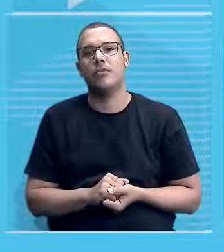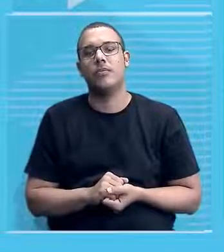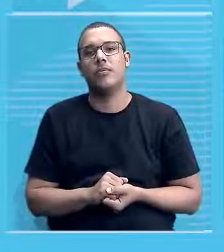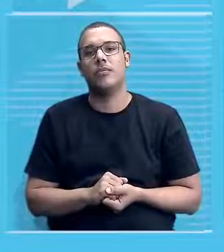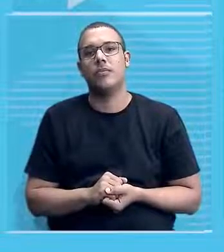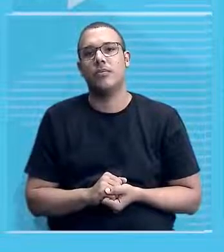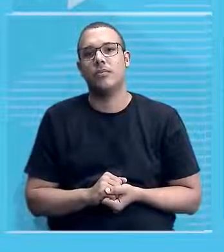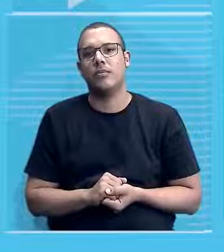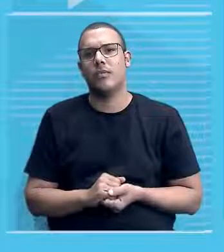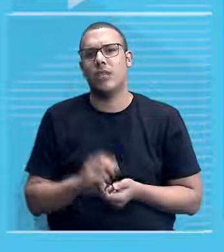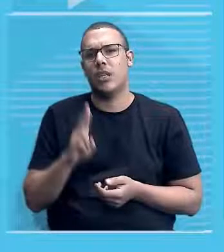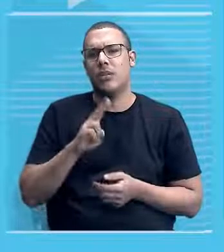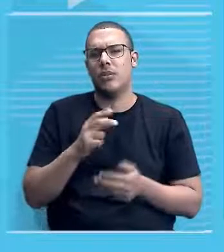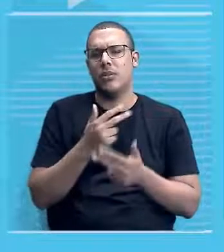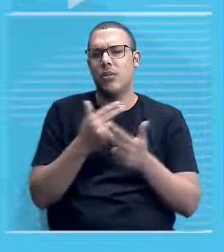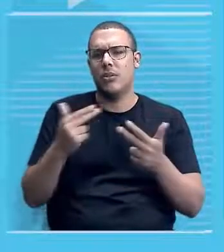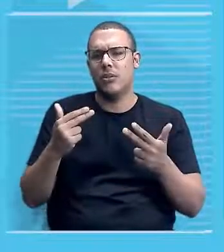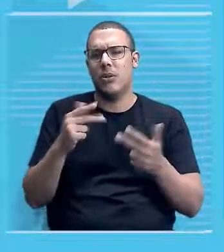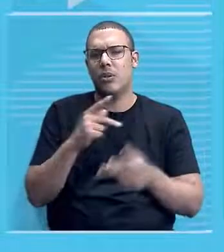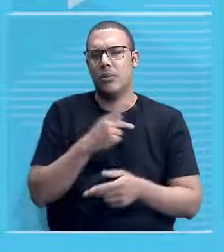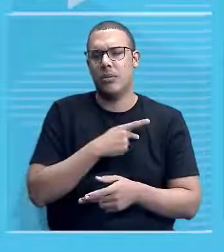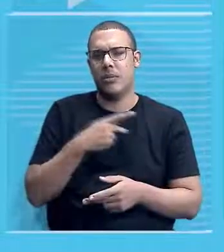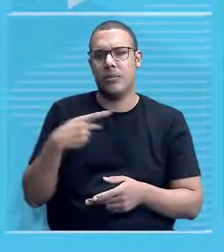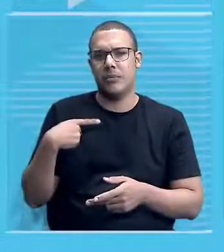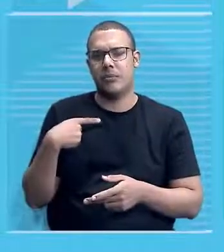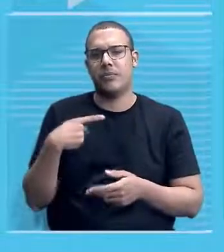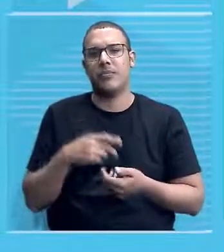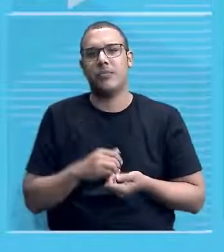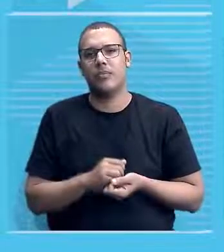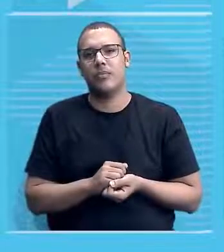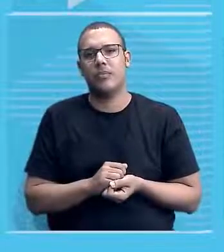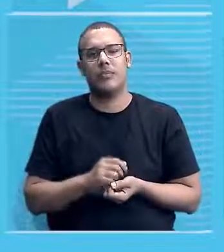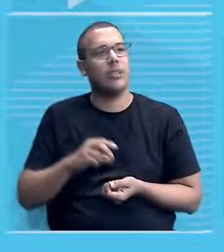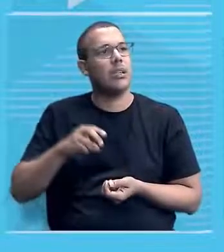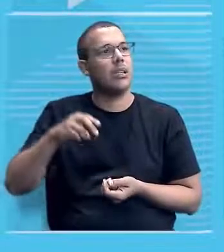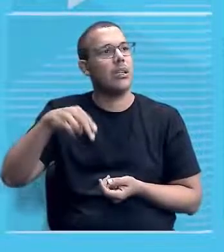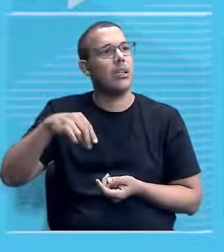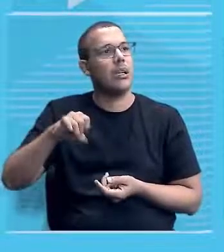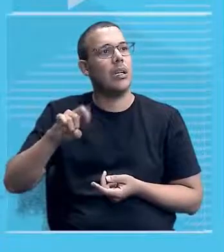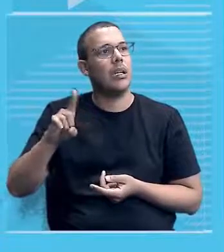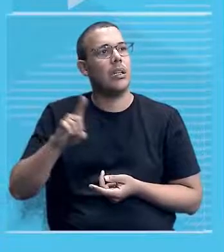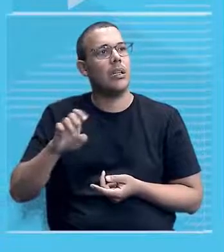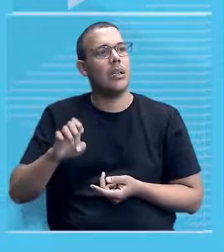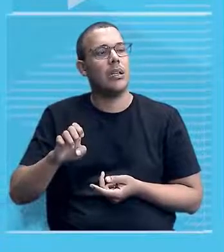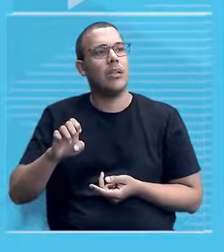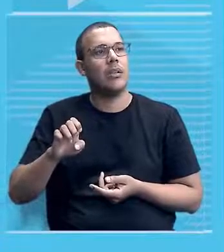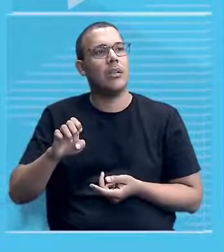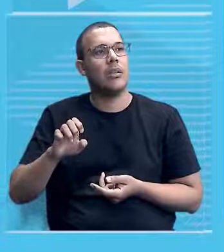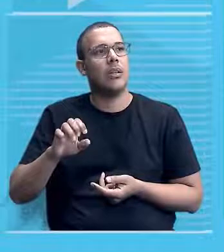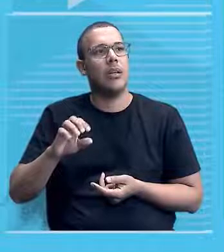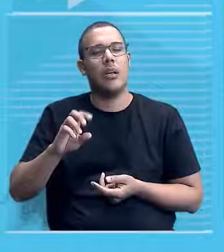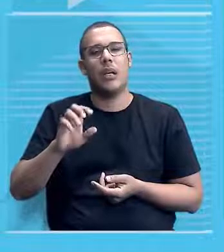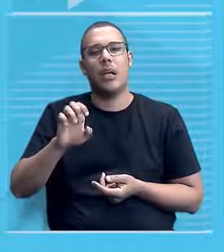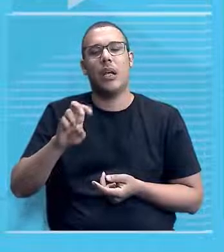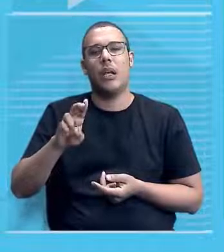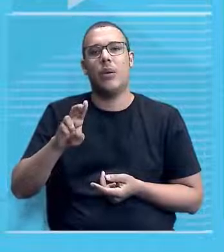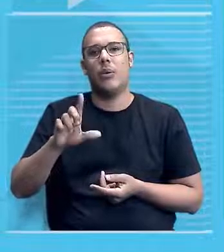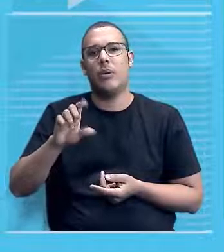e ele usa vários nomes de Pastores olha ele usa Nise no outro momento Eulina